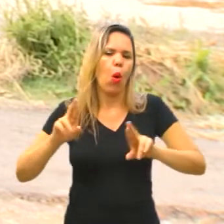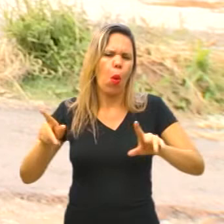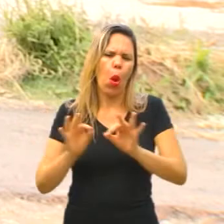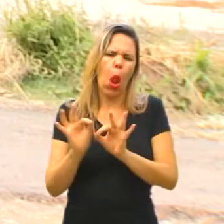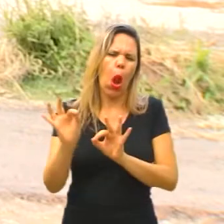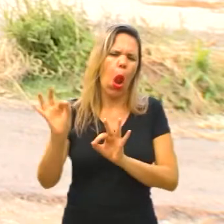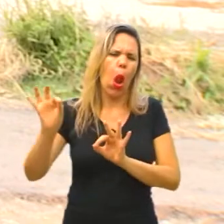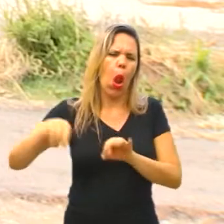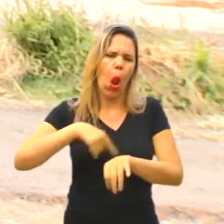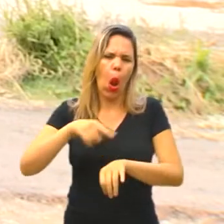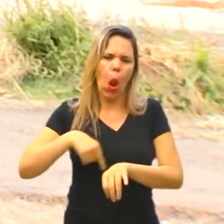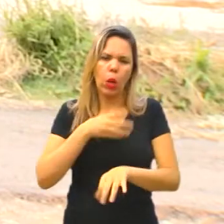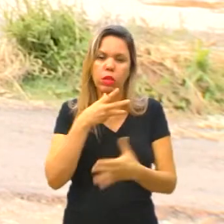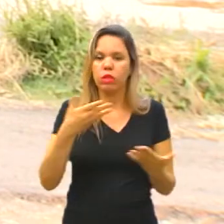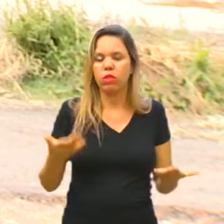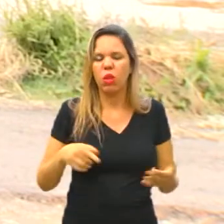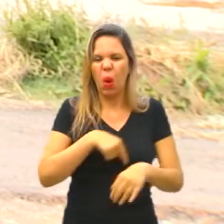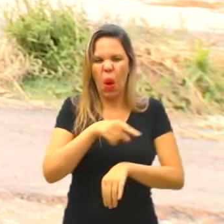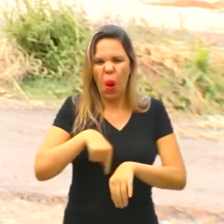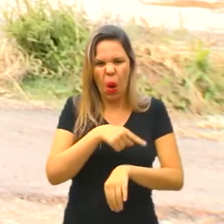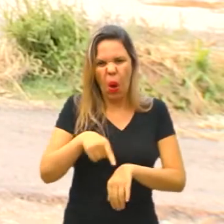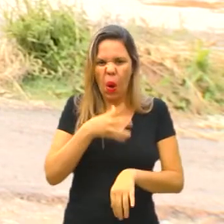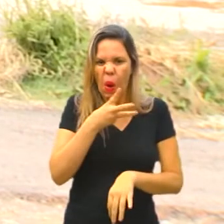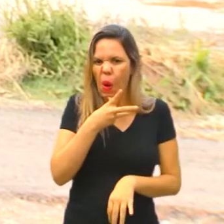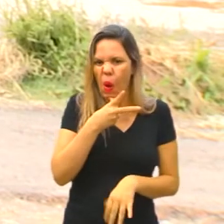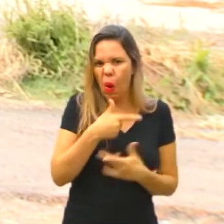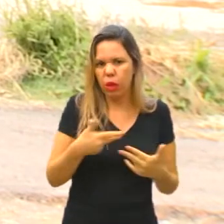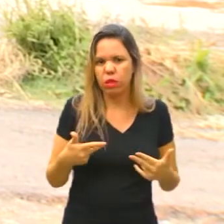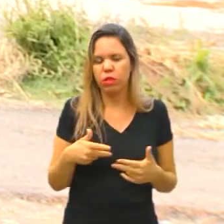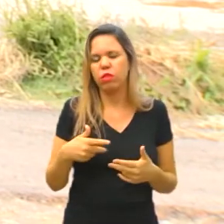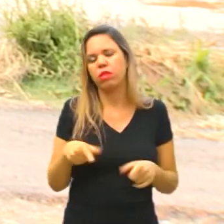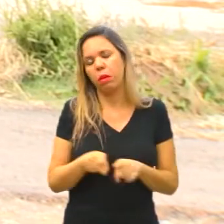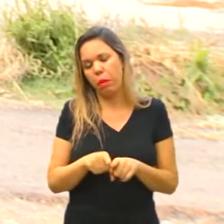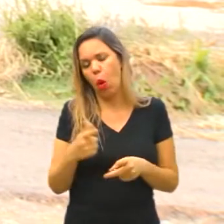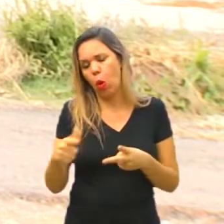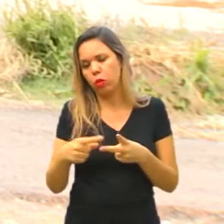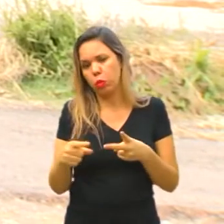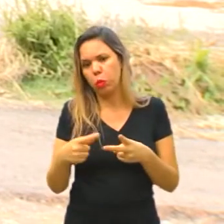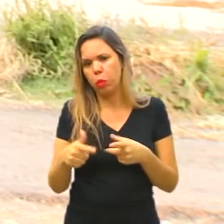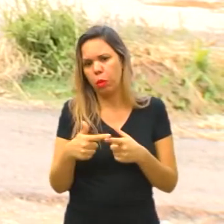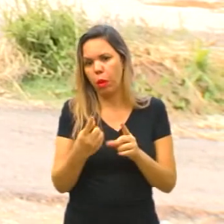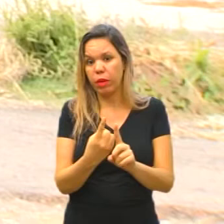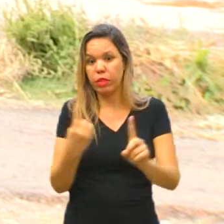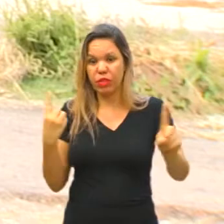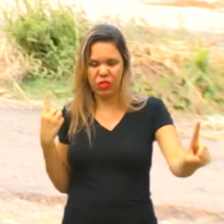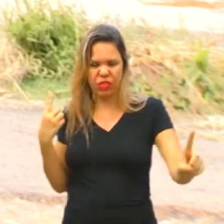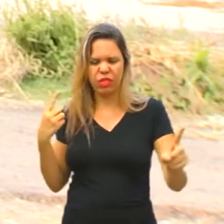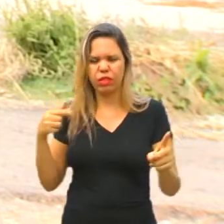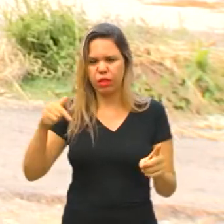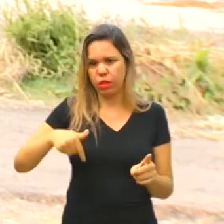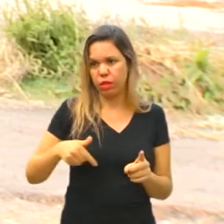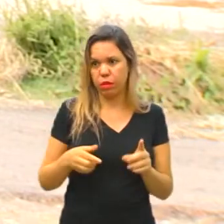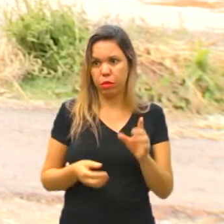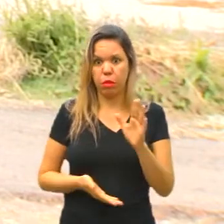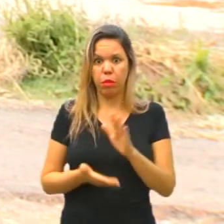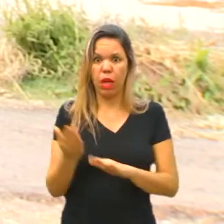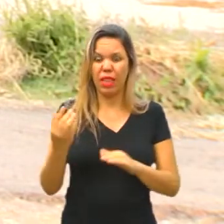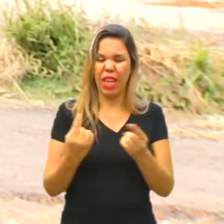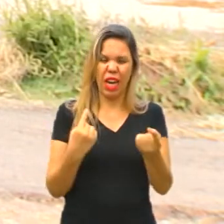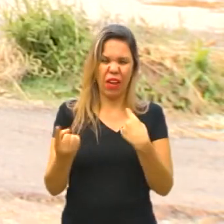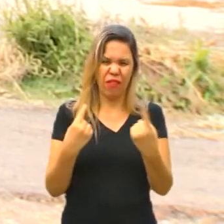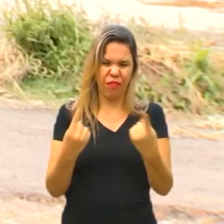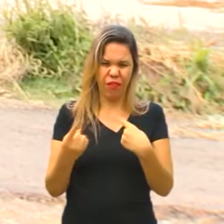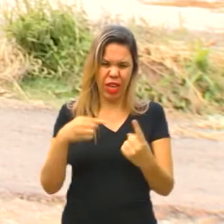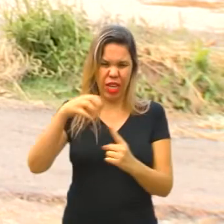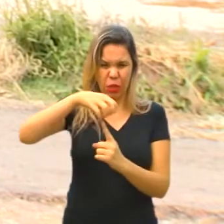o horário dele é muito longo, né? De hora em hora, é muita coisa. E do outro lado, existe a distância. Daqui lá em